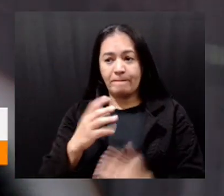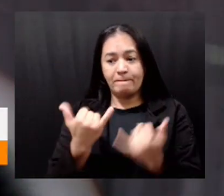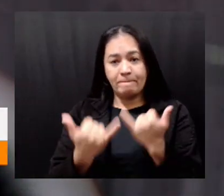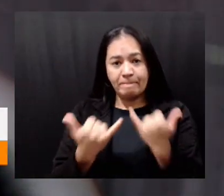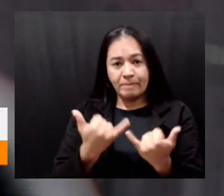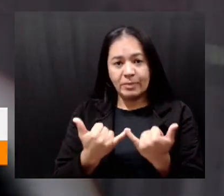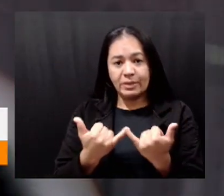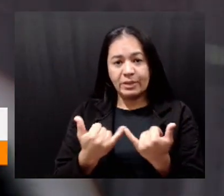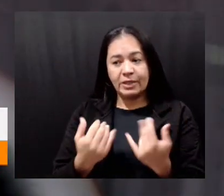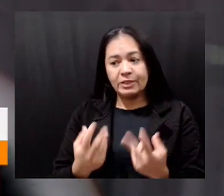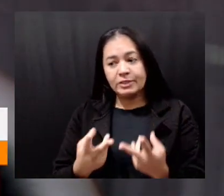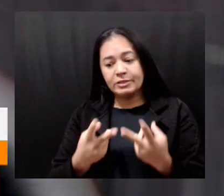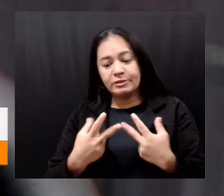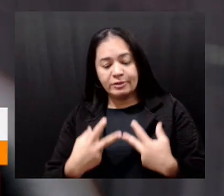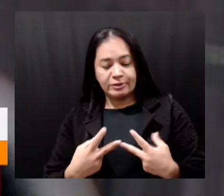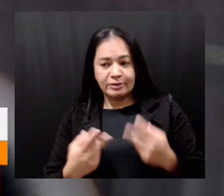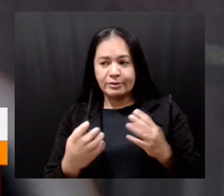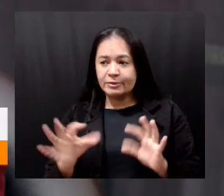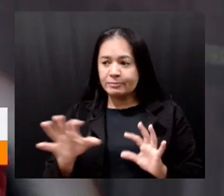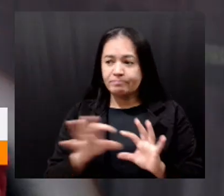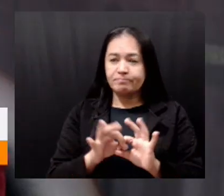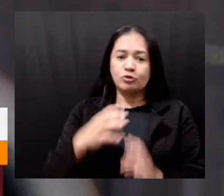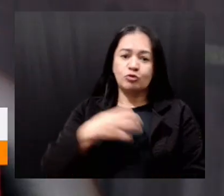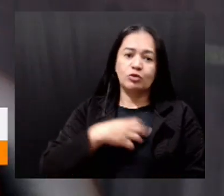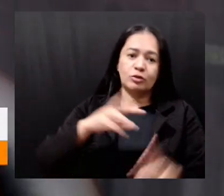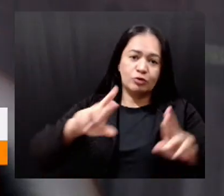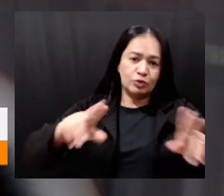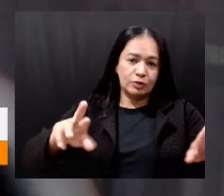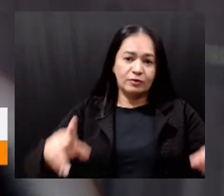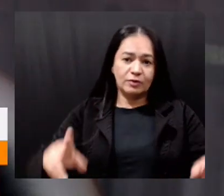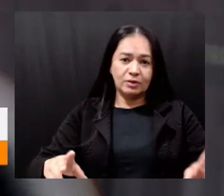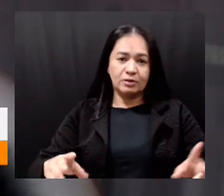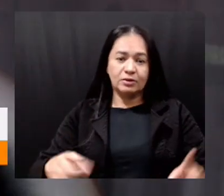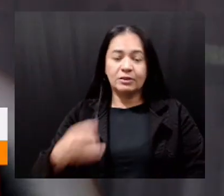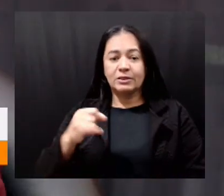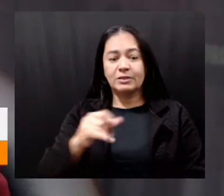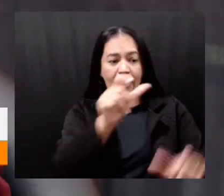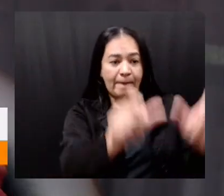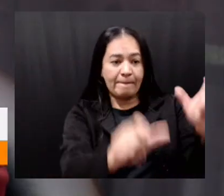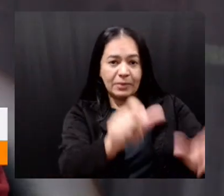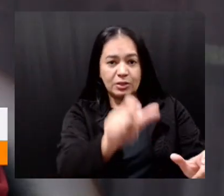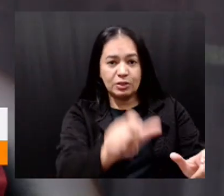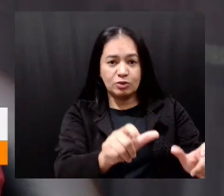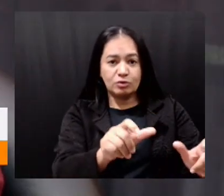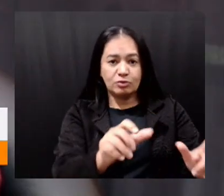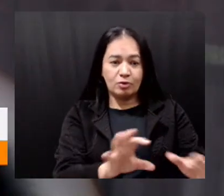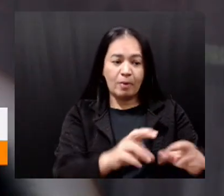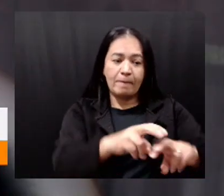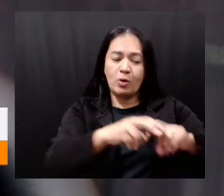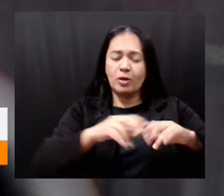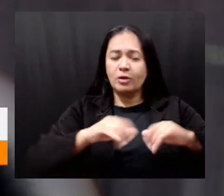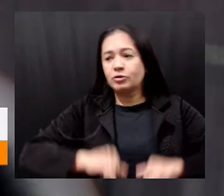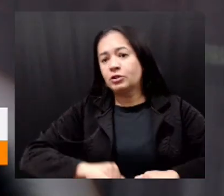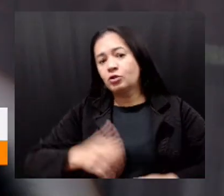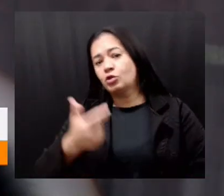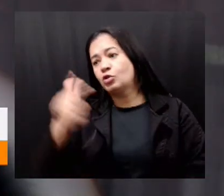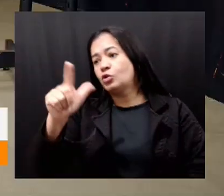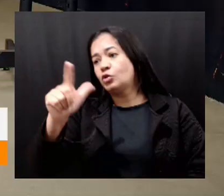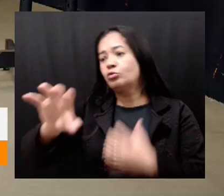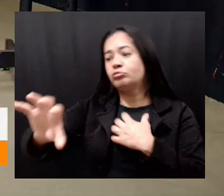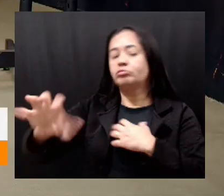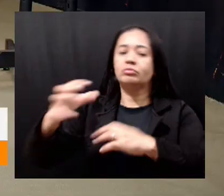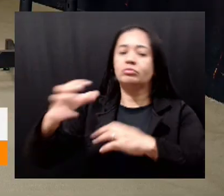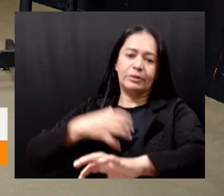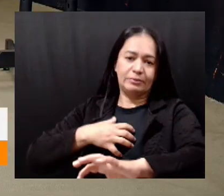pessoas vão se identificar de outras formas, né? Existem pessoas que vão conseguir se identificar pela dor, outros pela empatia. É